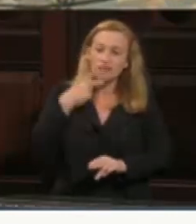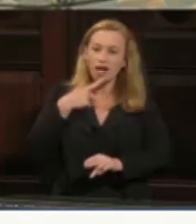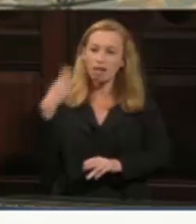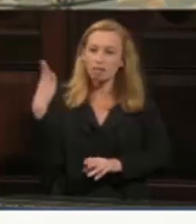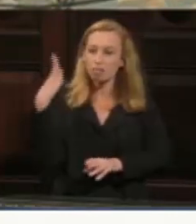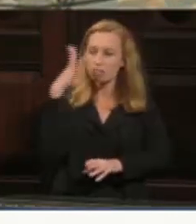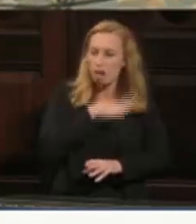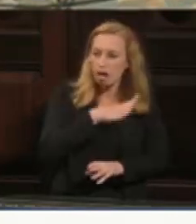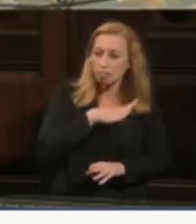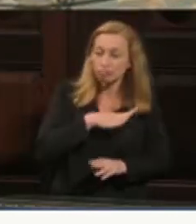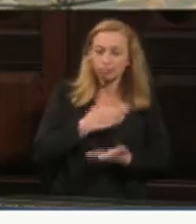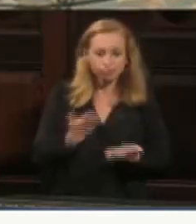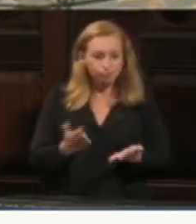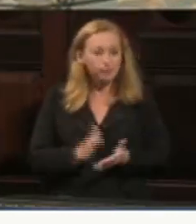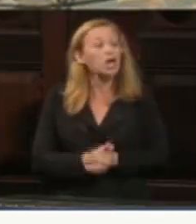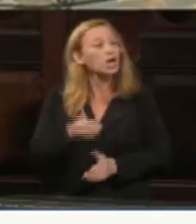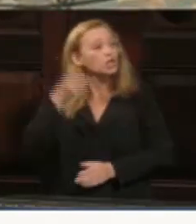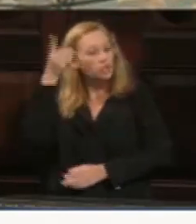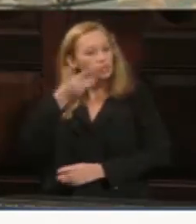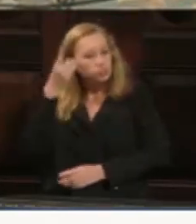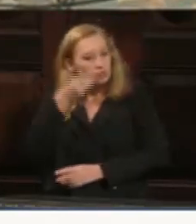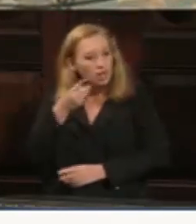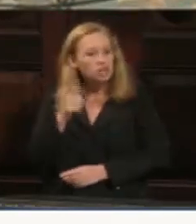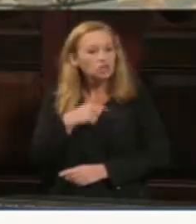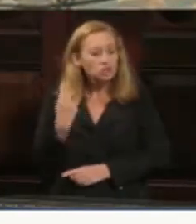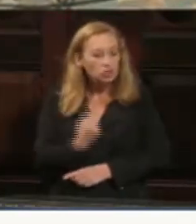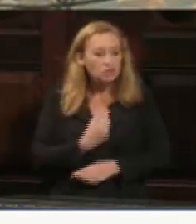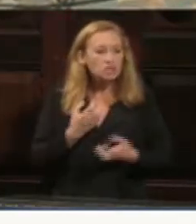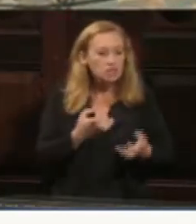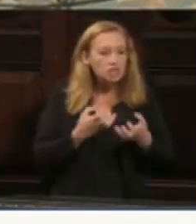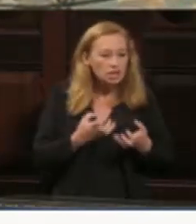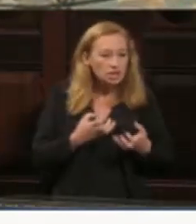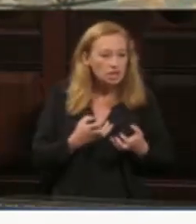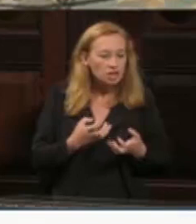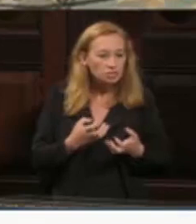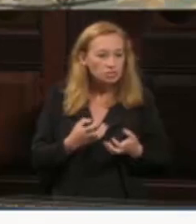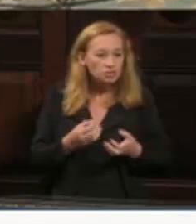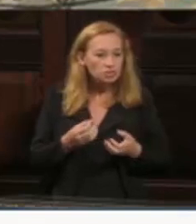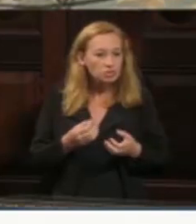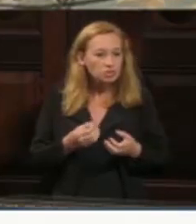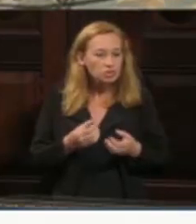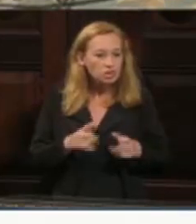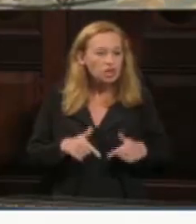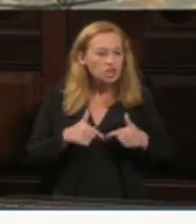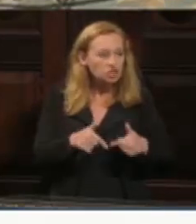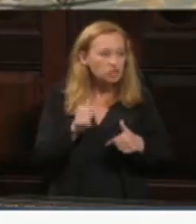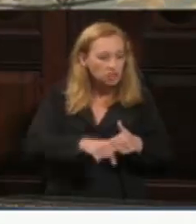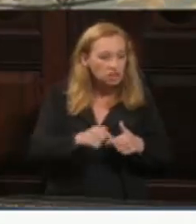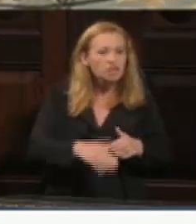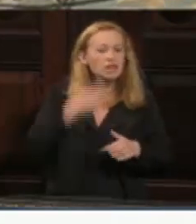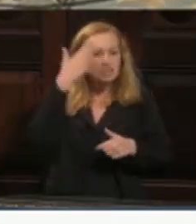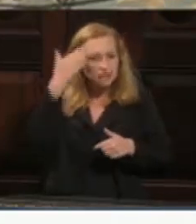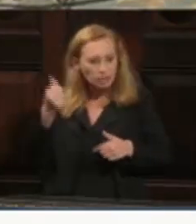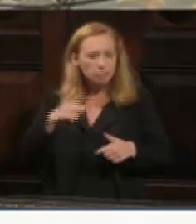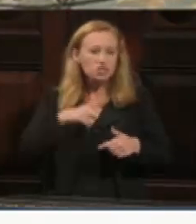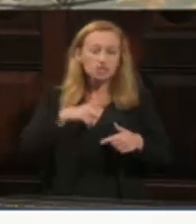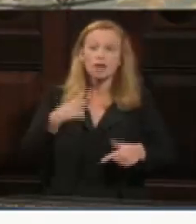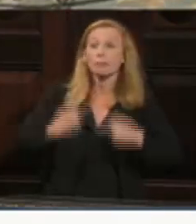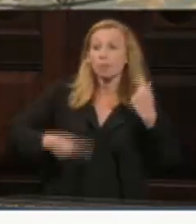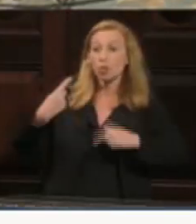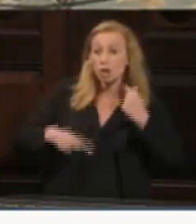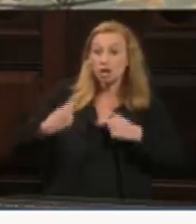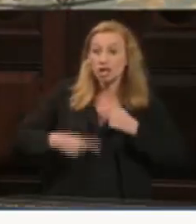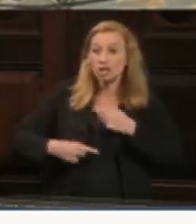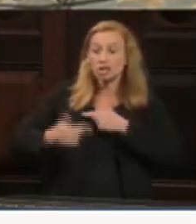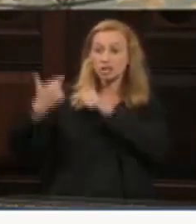jogar na plateia. Deputado, a gente tem tentado aqui, sabe que temos bandeiras políticas muito bem definidas, conservadoras.